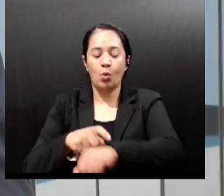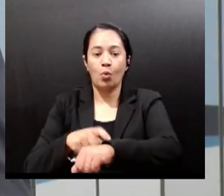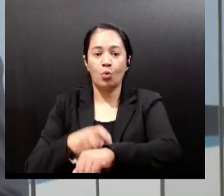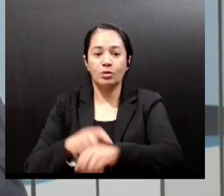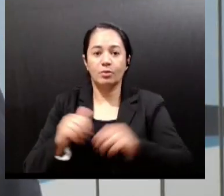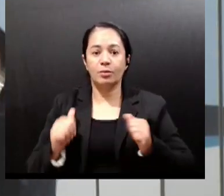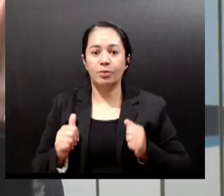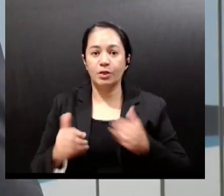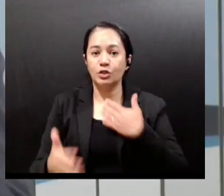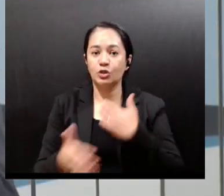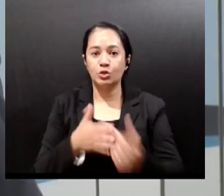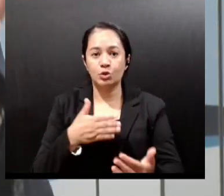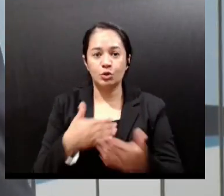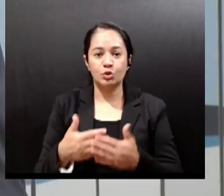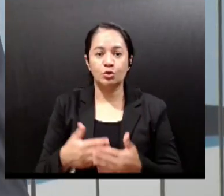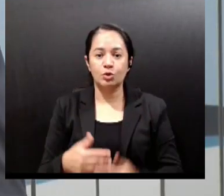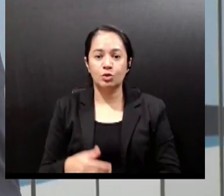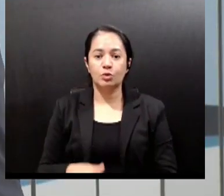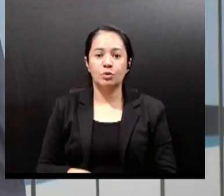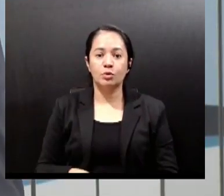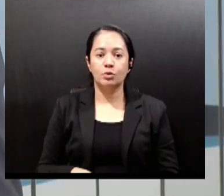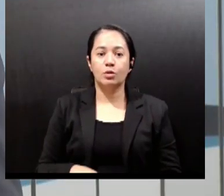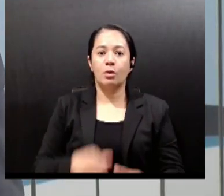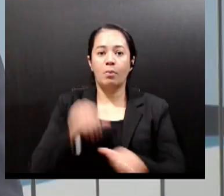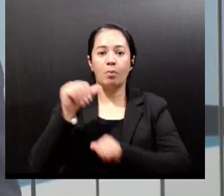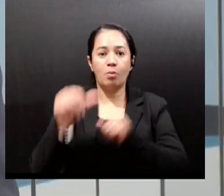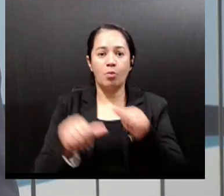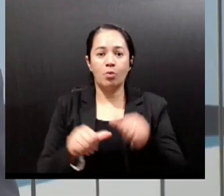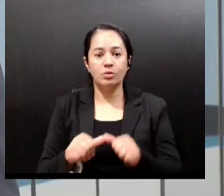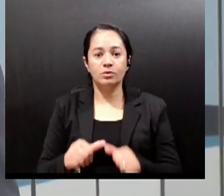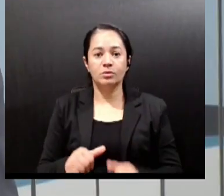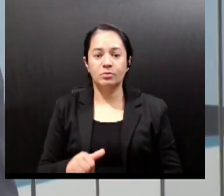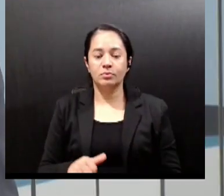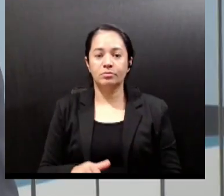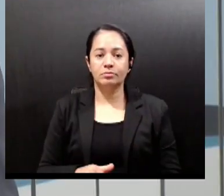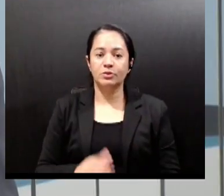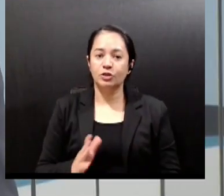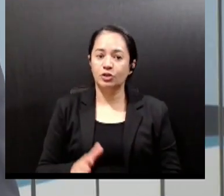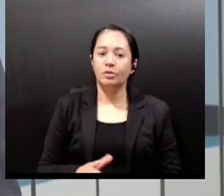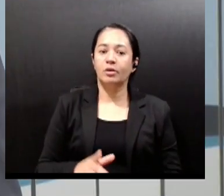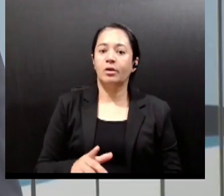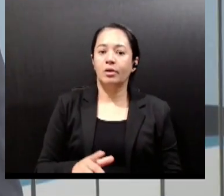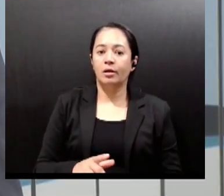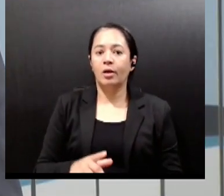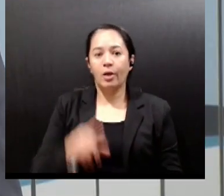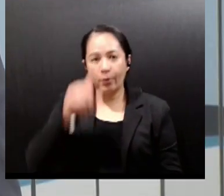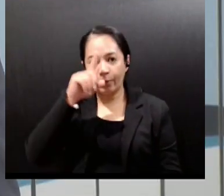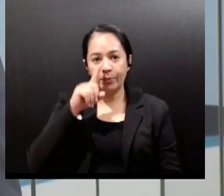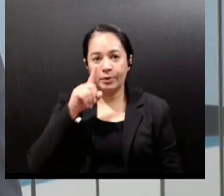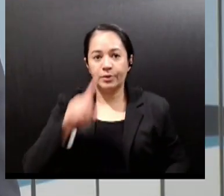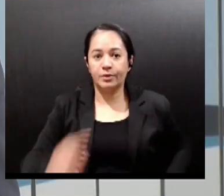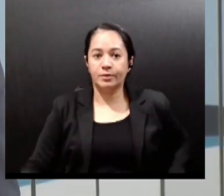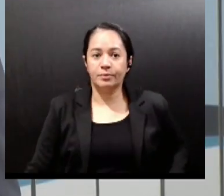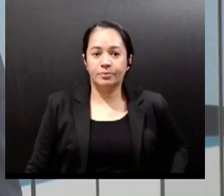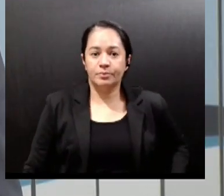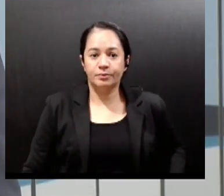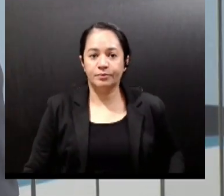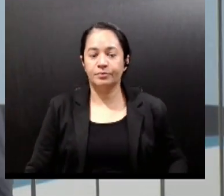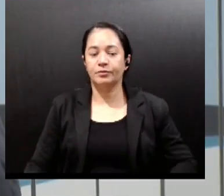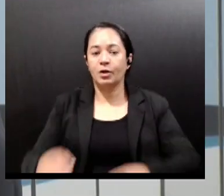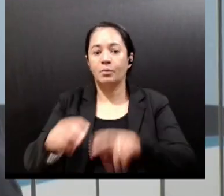qualquer mudança ali, existe realmente esse risco de acidente. Então, a redução do